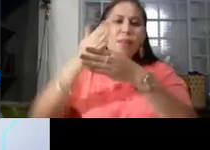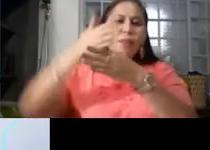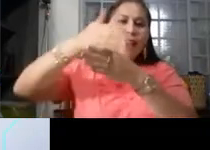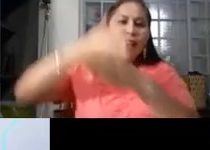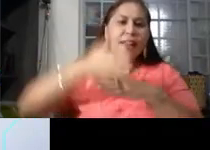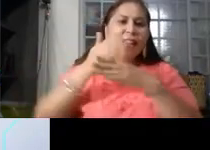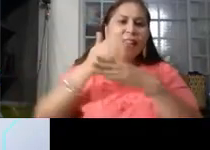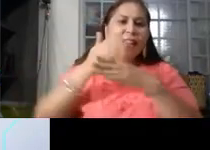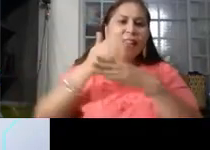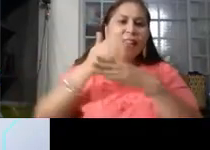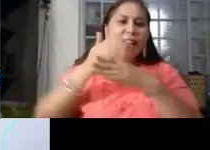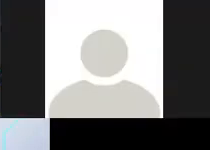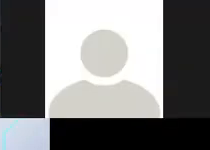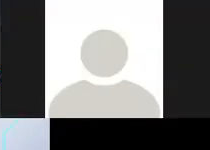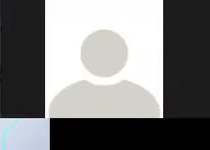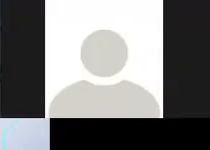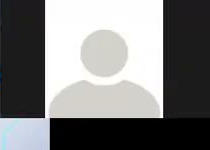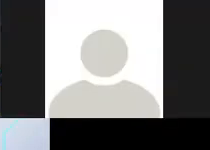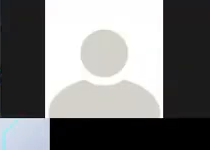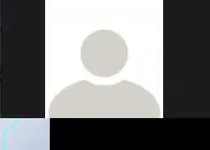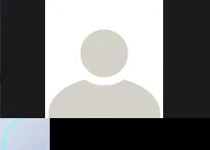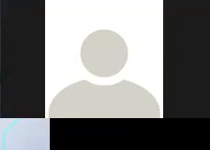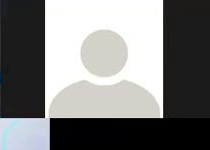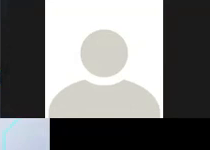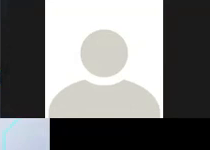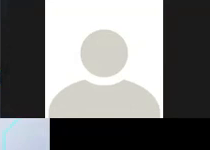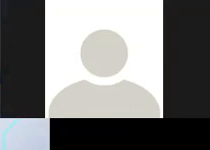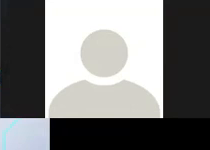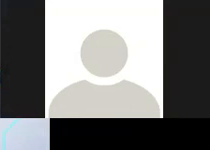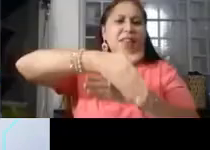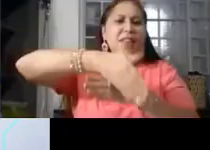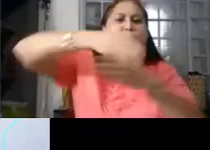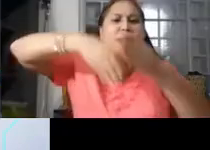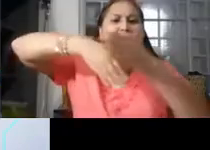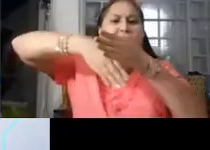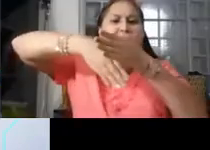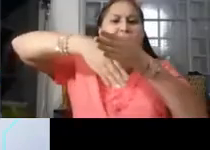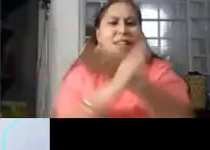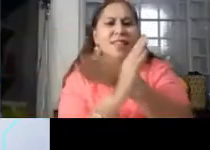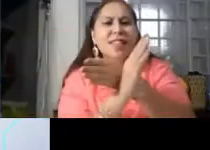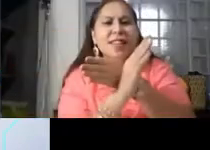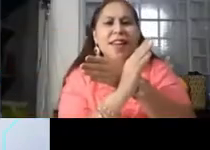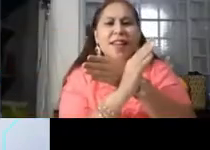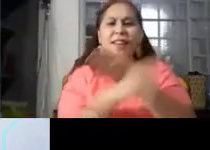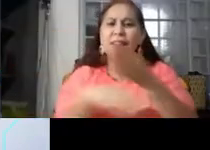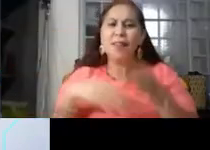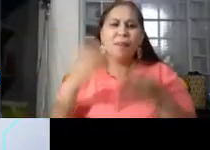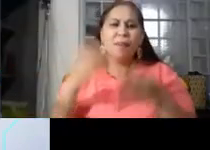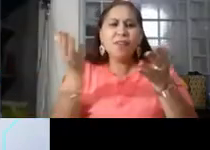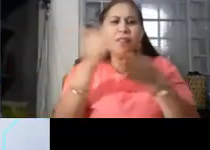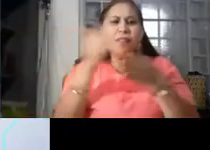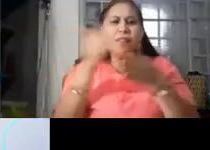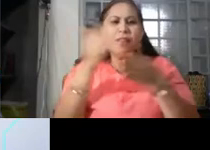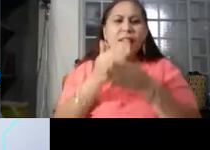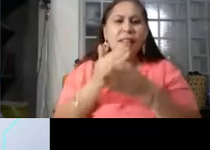Então, entrar, e eu fico questionando, travando rapaz, pra como é que o mim. cabo entra por cima pulando? Não era Eu não pra tô ser assim, escutando. entrar? Mas